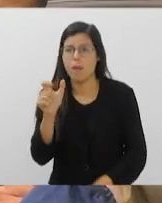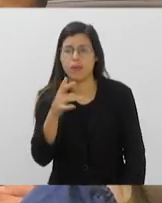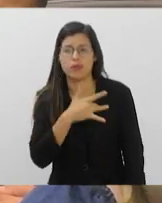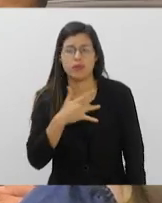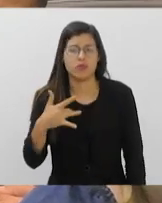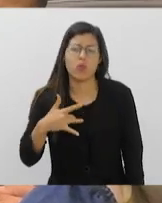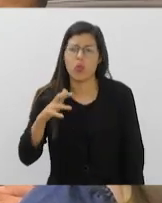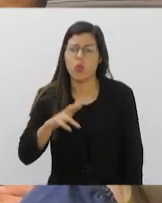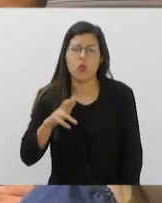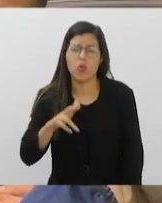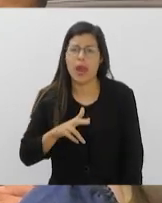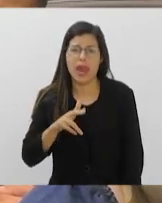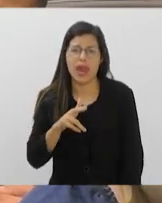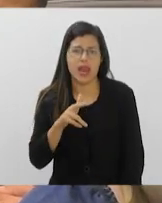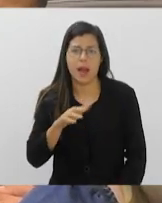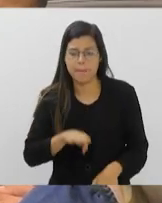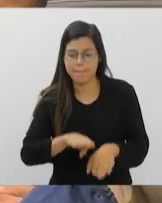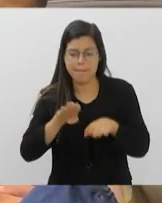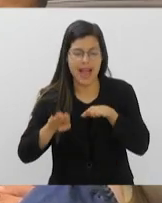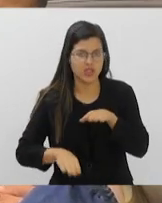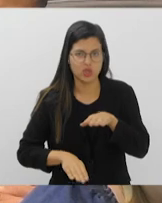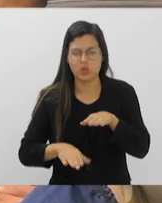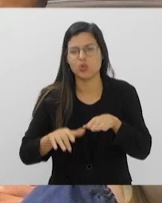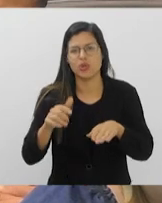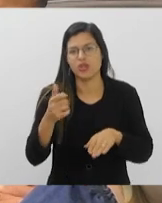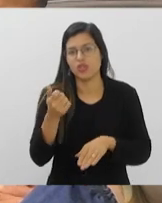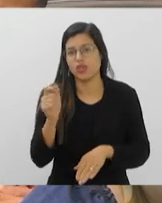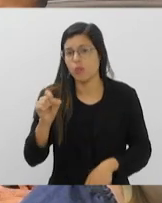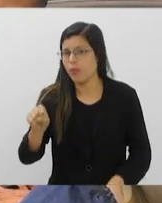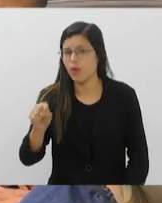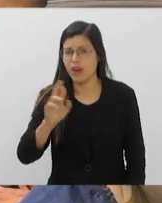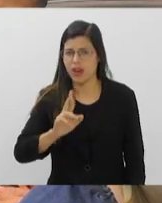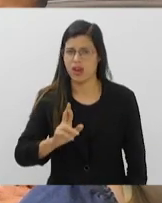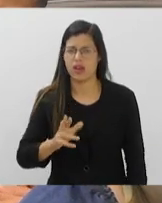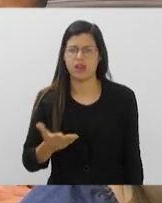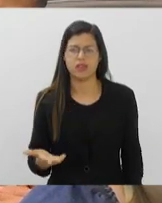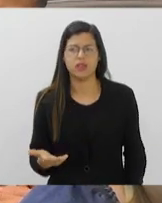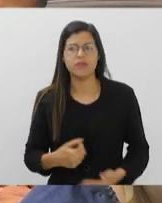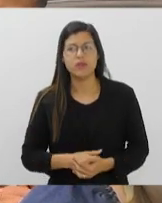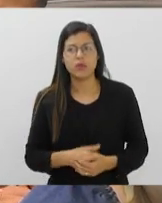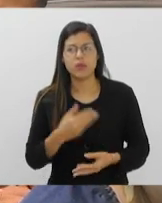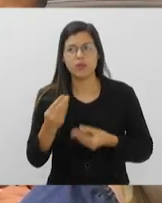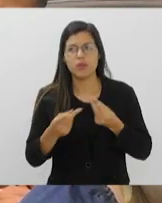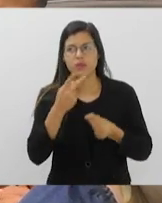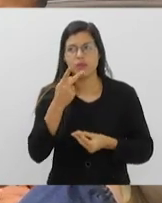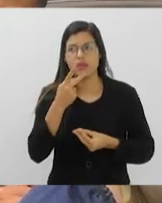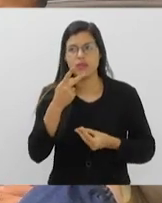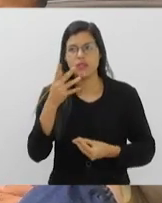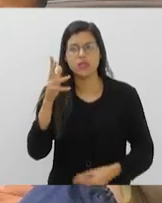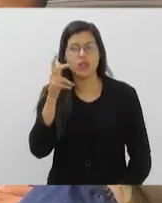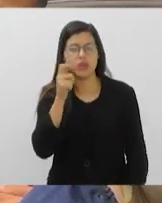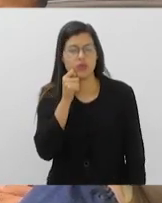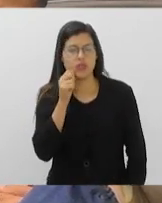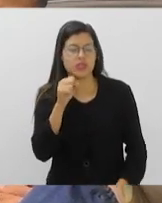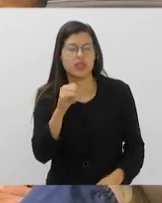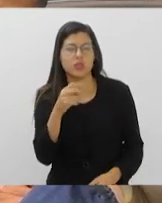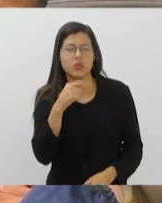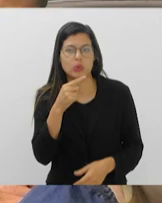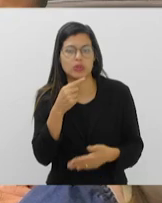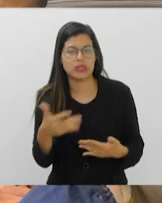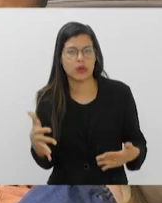R 1.000 para uma criança atípica então como nós vamos falar de adoção se a gente não conseguir incluir todas as